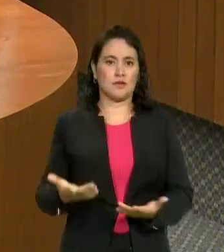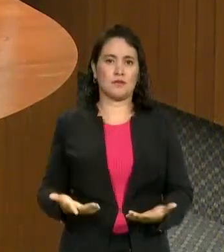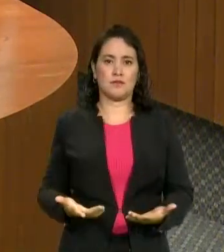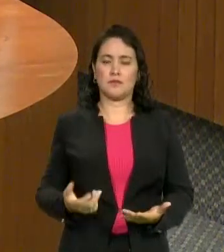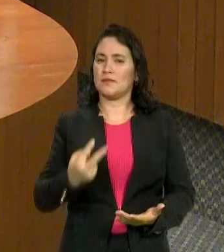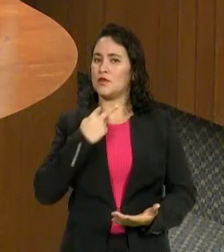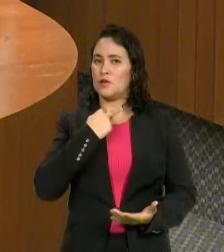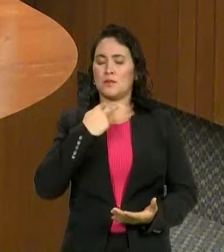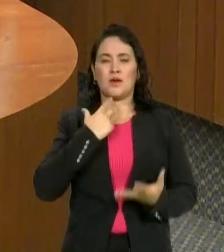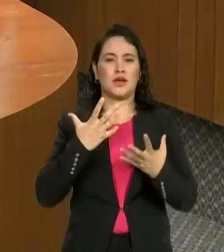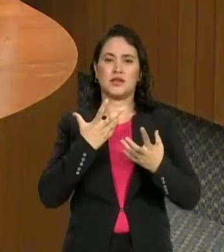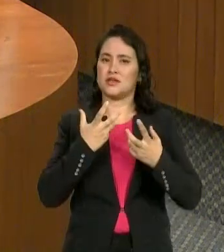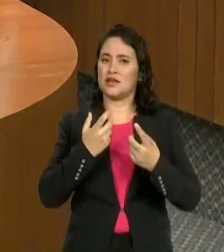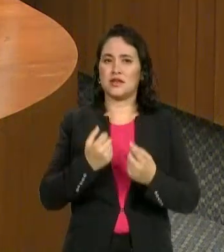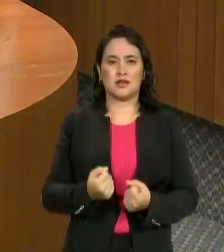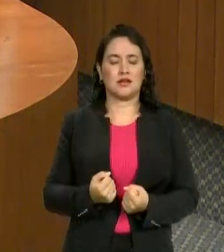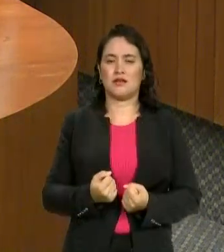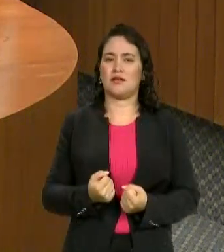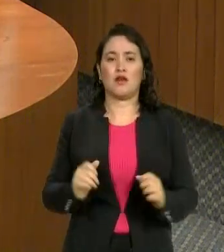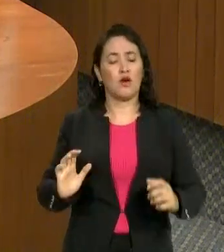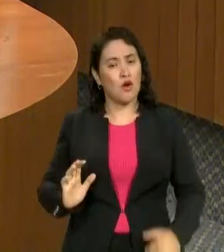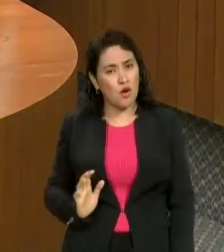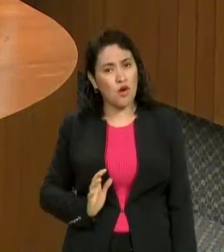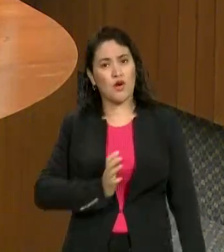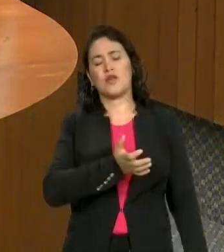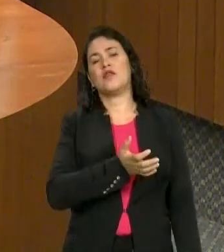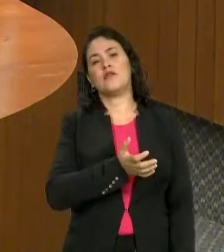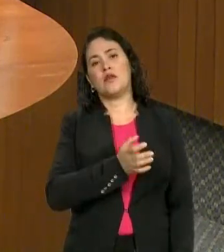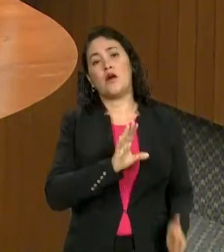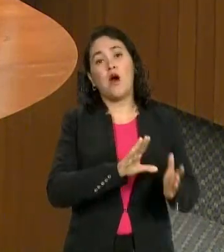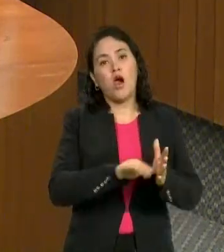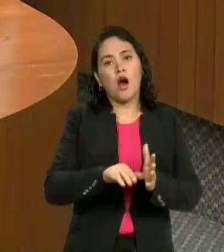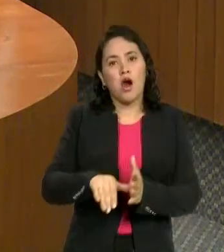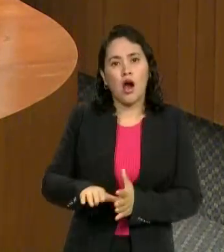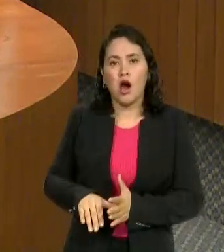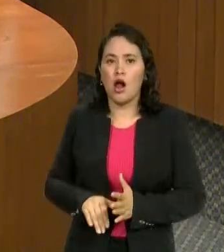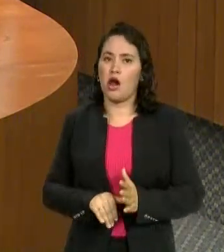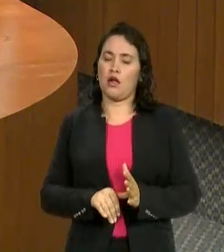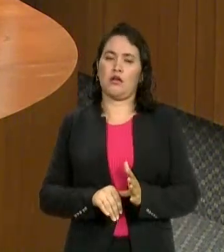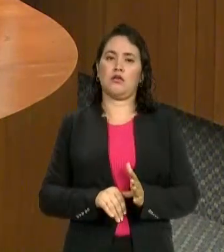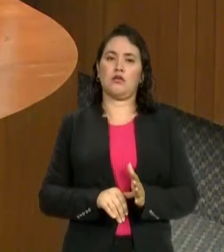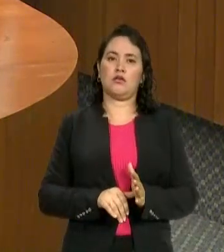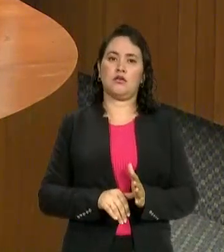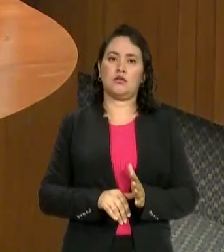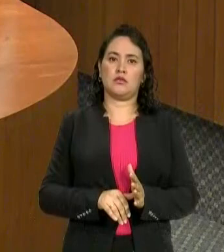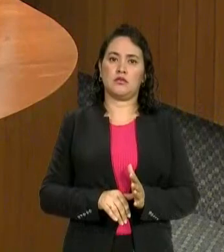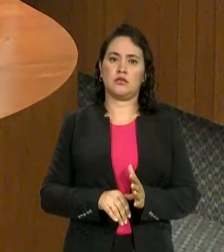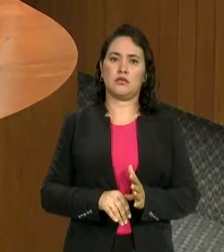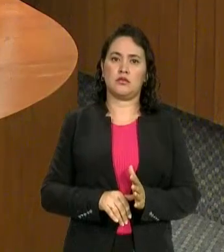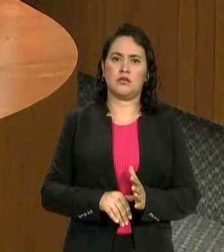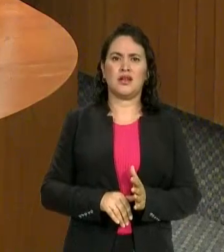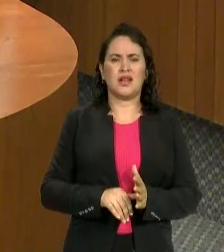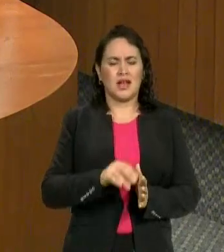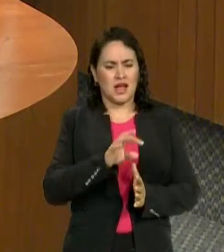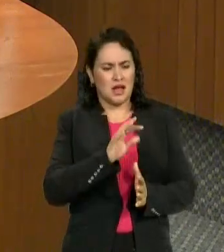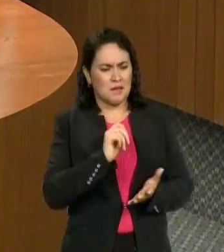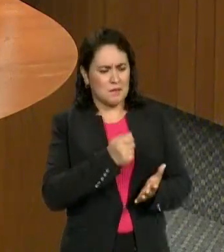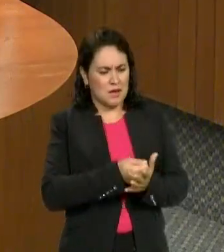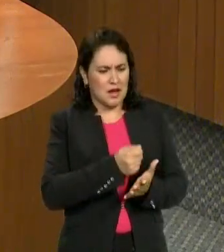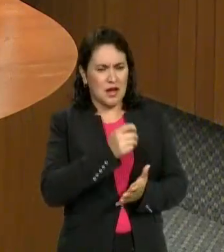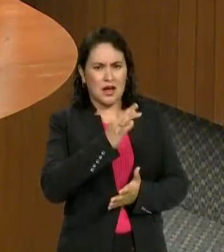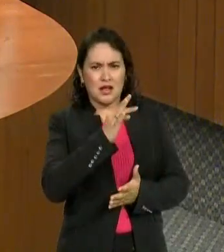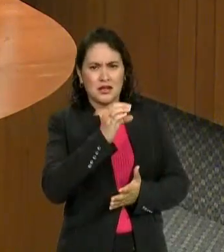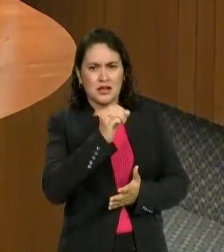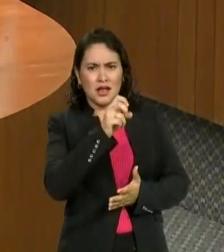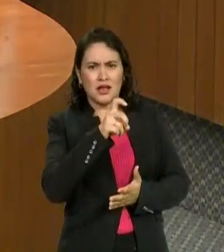de exploração, assalto, taxa de conveniência é o escambau, rapaz. Tem